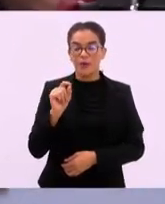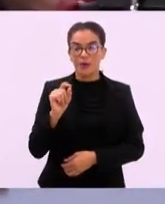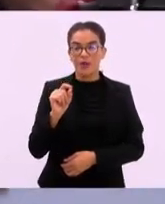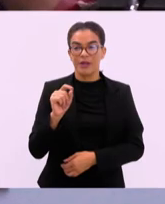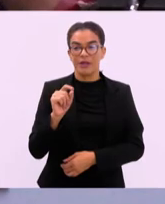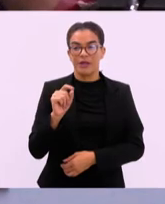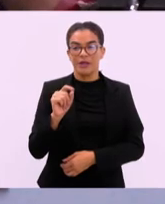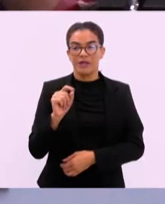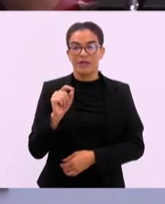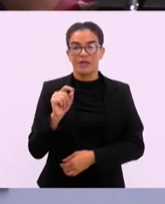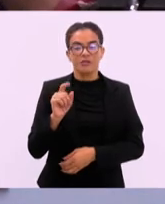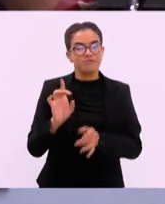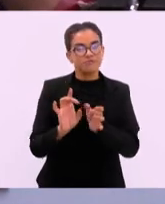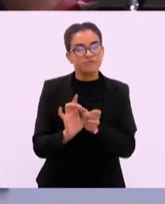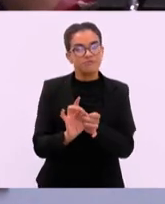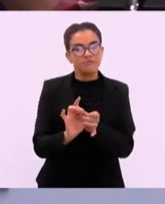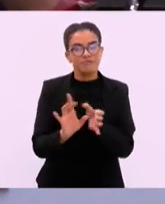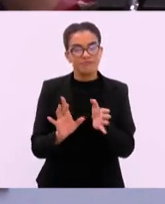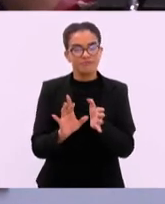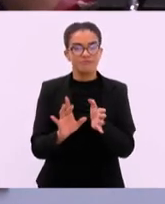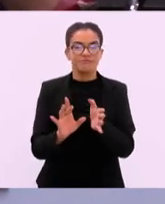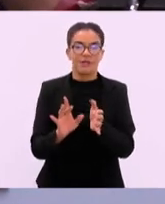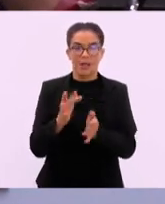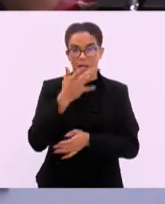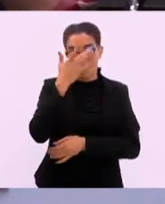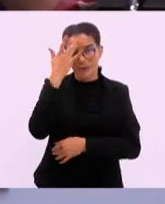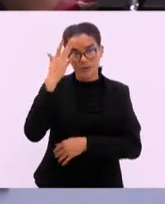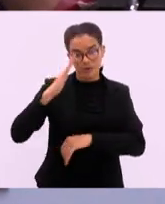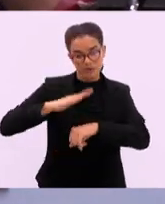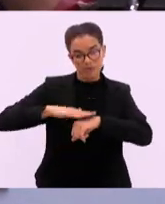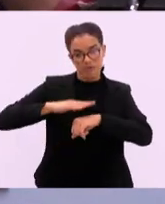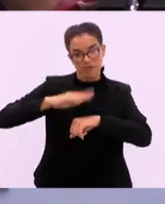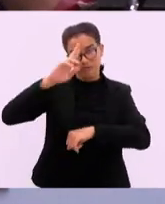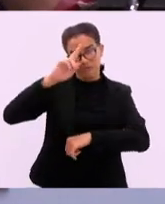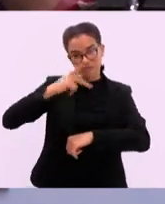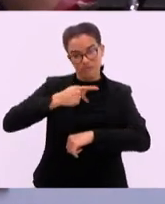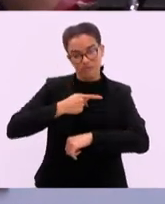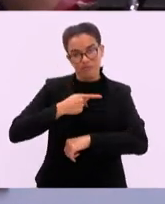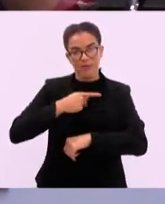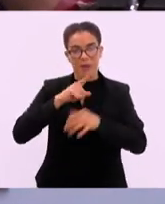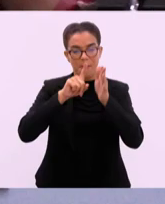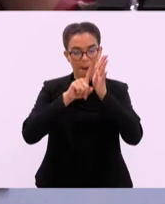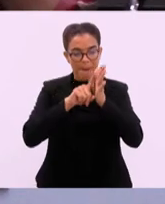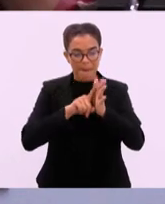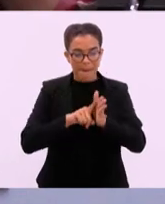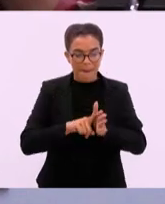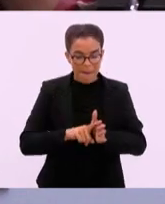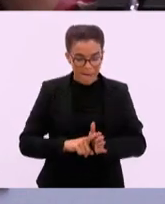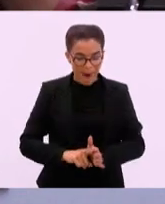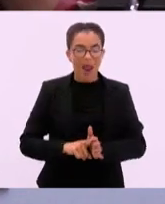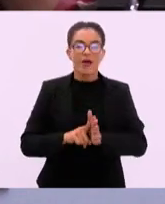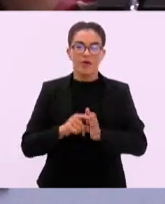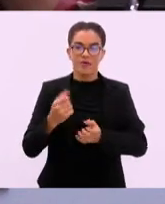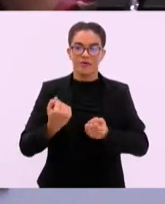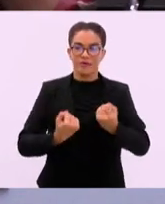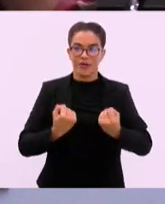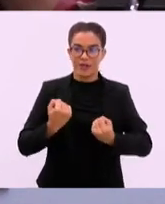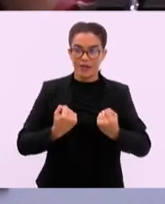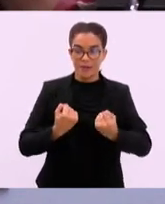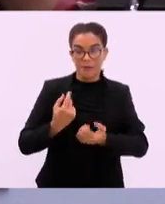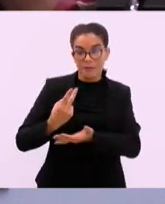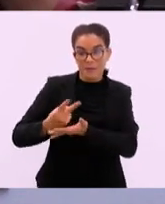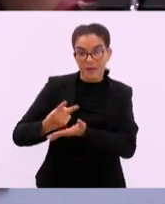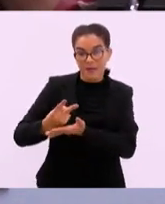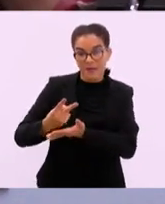que permitia você fazer auto-vistoria e licenciar seu veículo, mesmo com